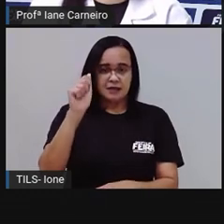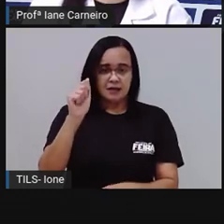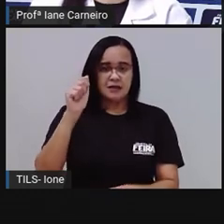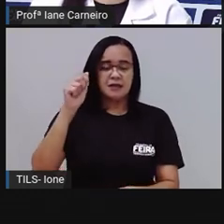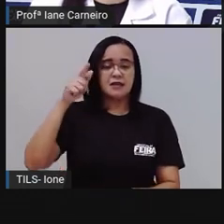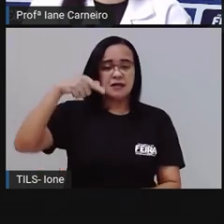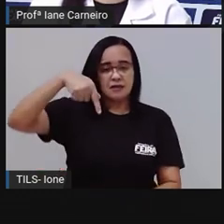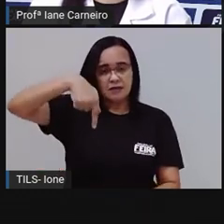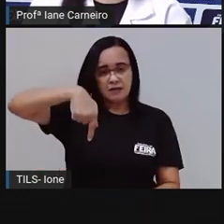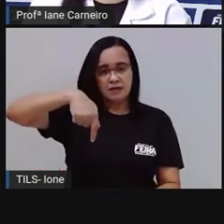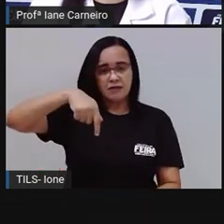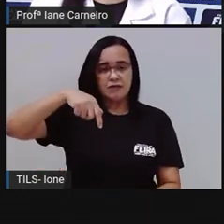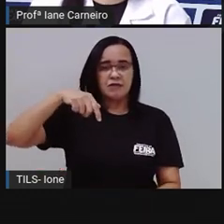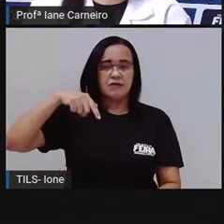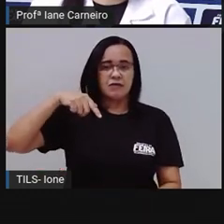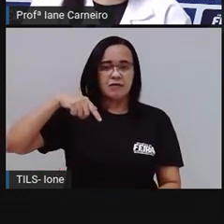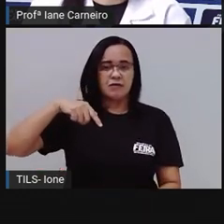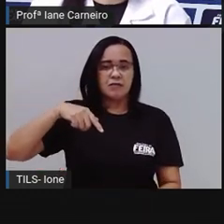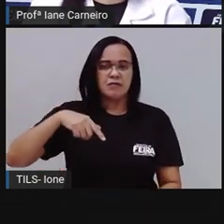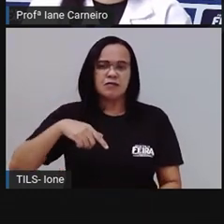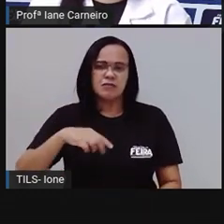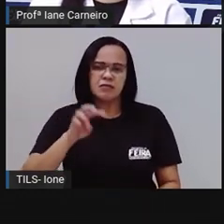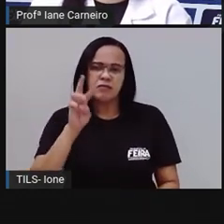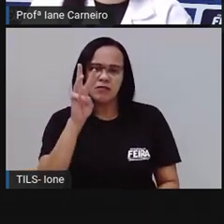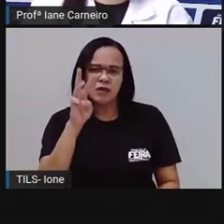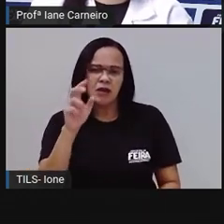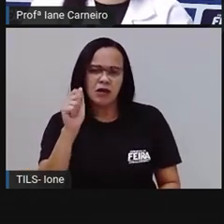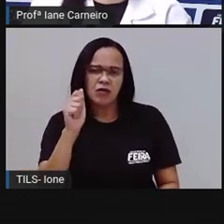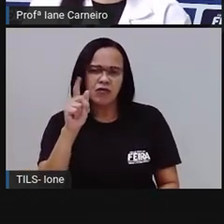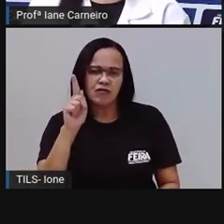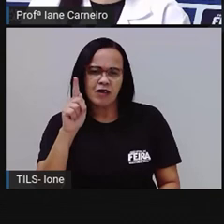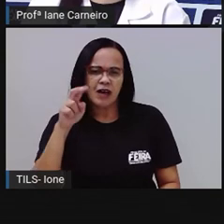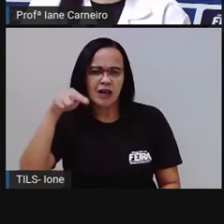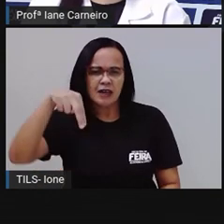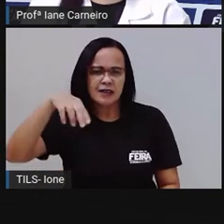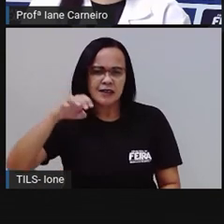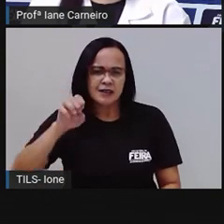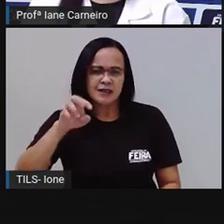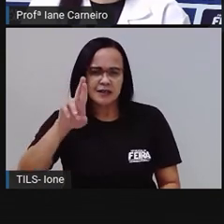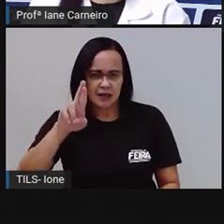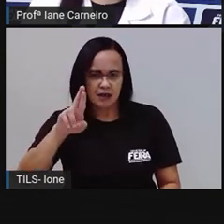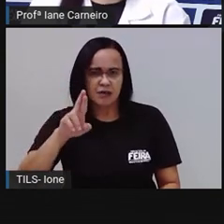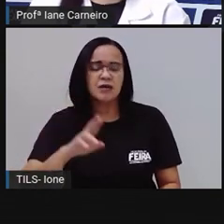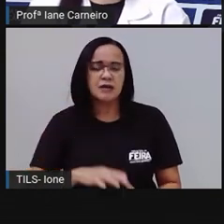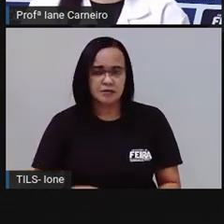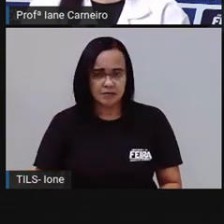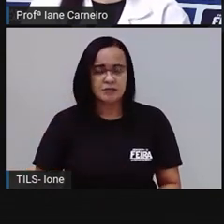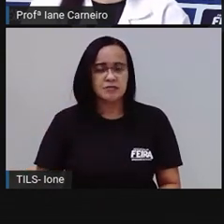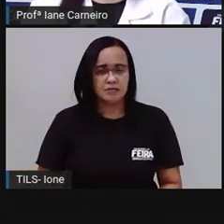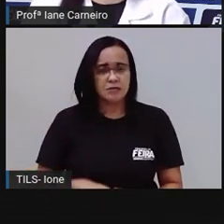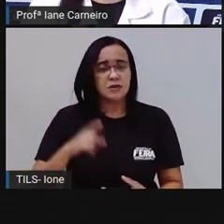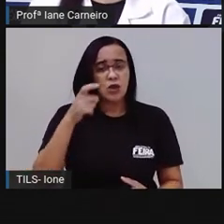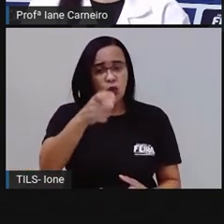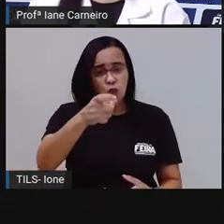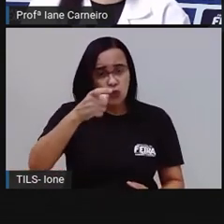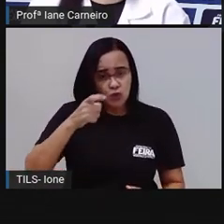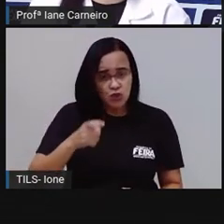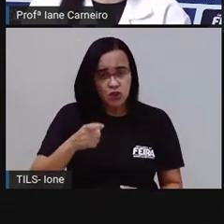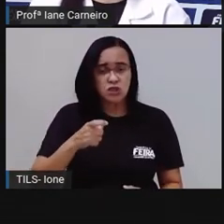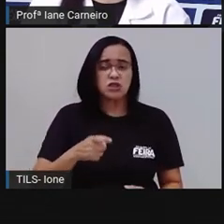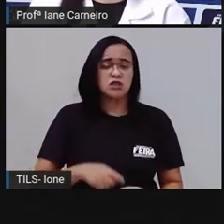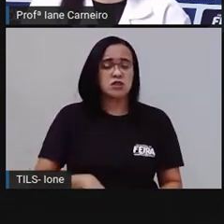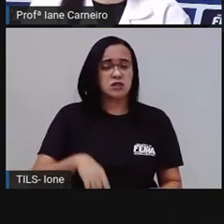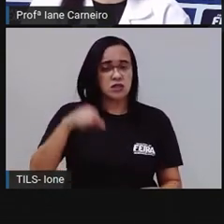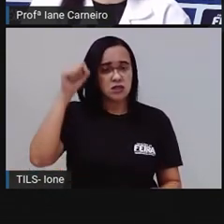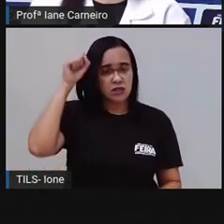Aqui embaixo, ó, Xuxa, né? O X, ora vai ter o som de CH, né? Aquele Xuxa.